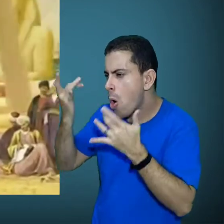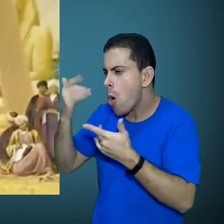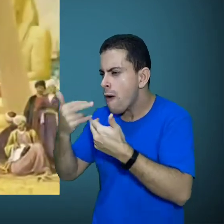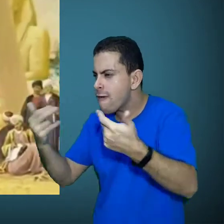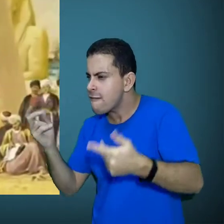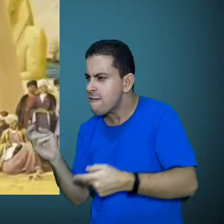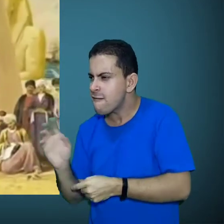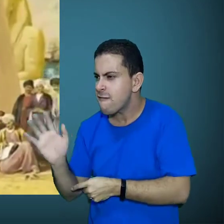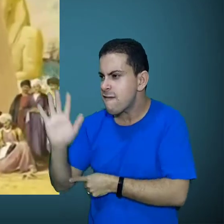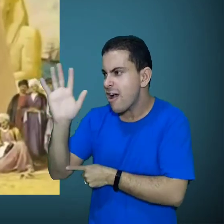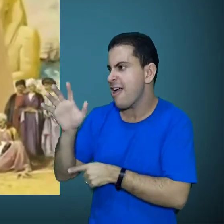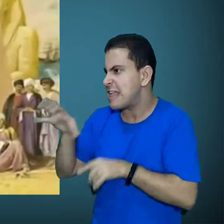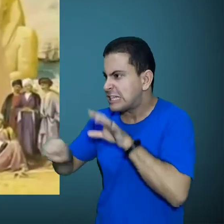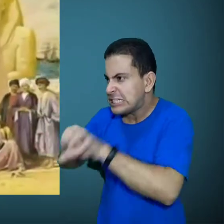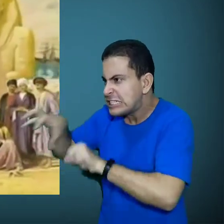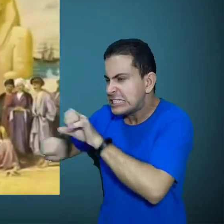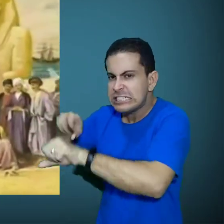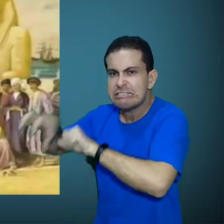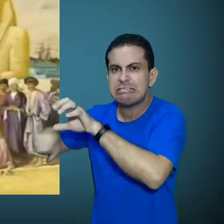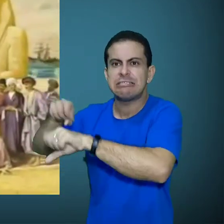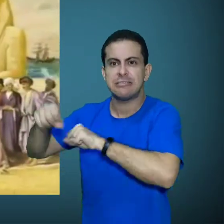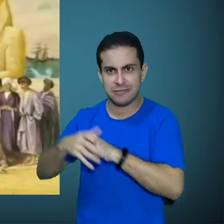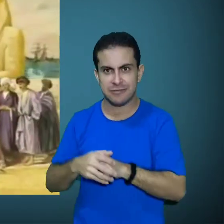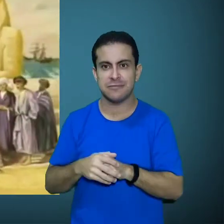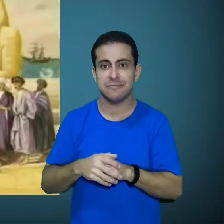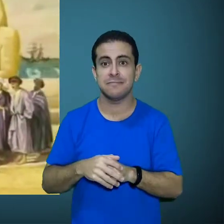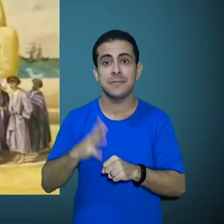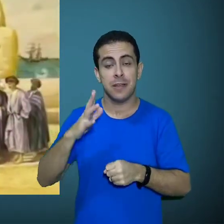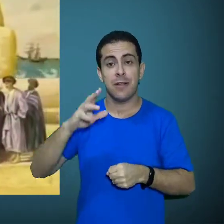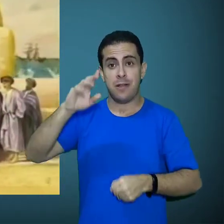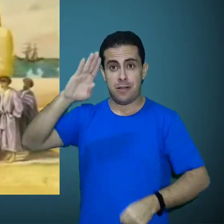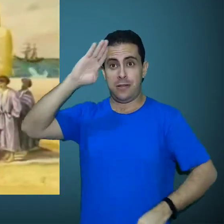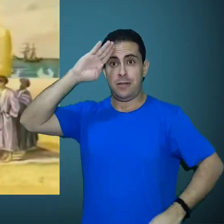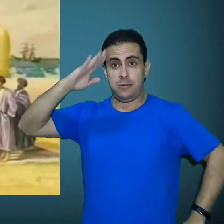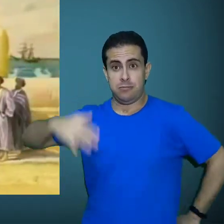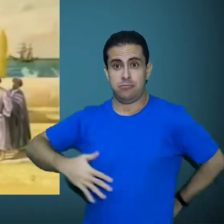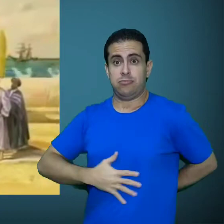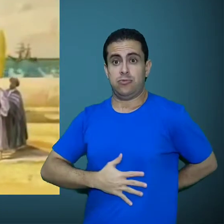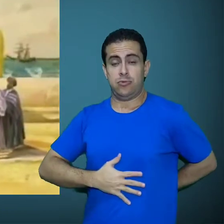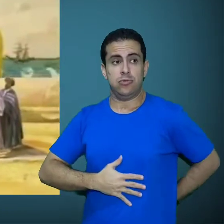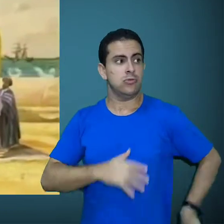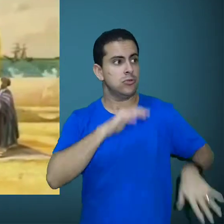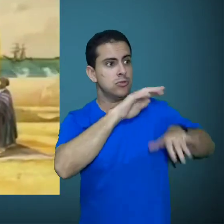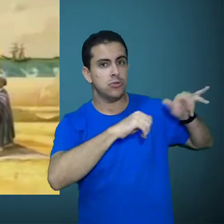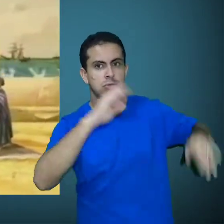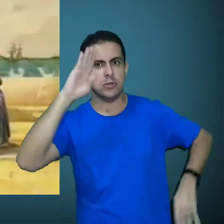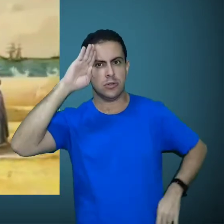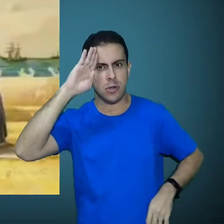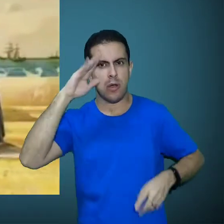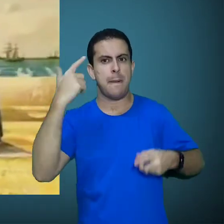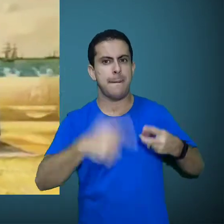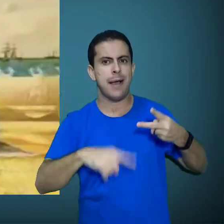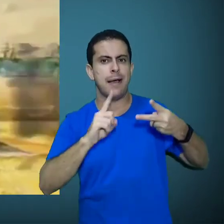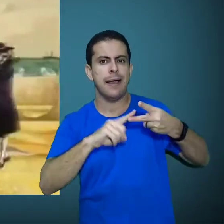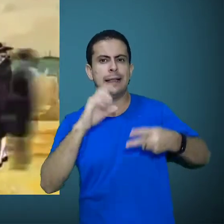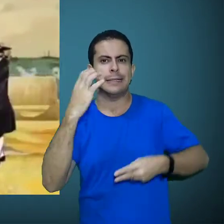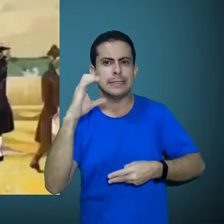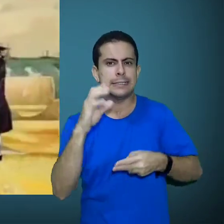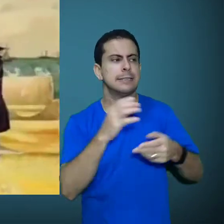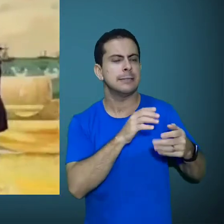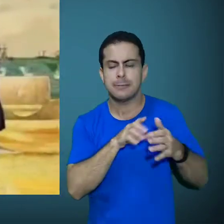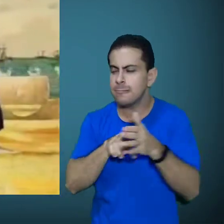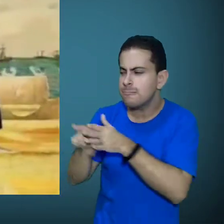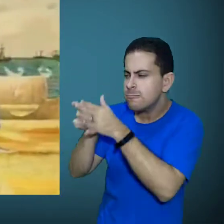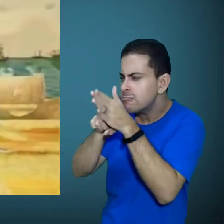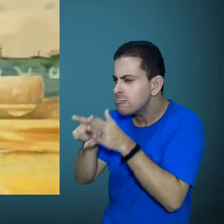se escondiam. Por isso, além de soldados e armas, Napoleão também trouxe da França alguns cientistas para estudar